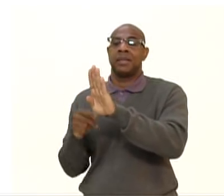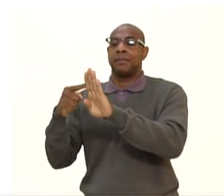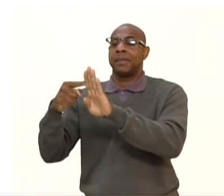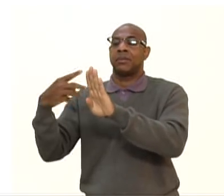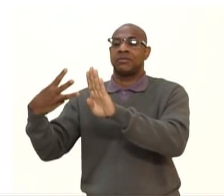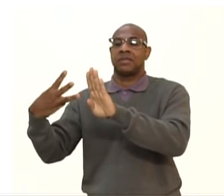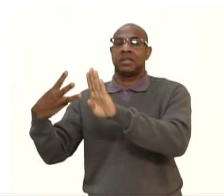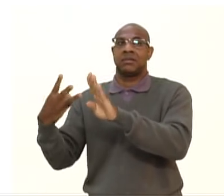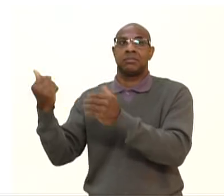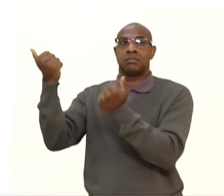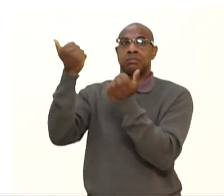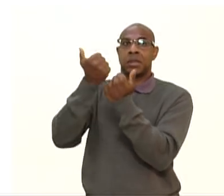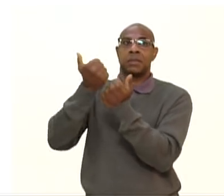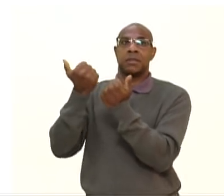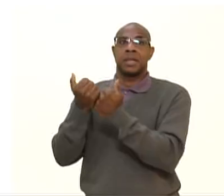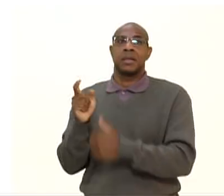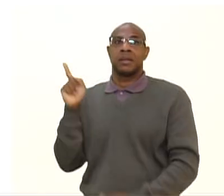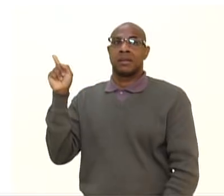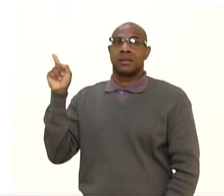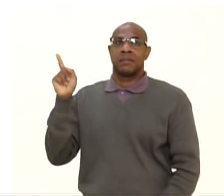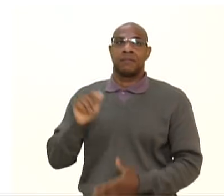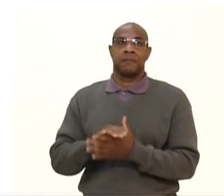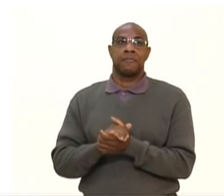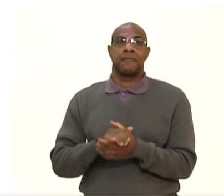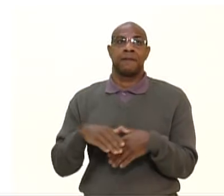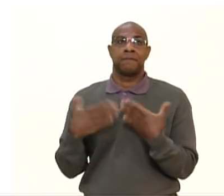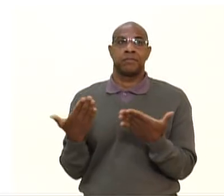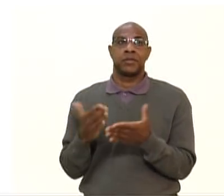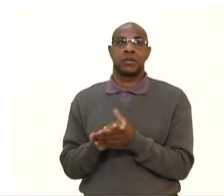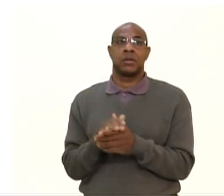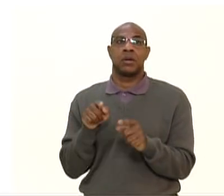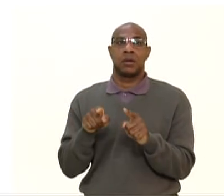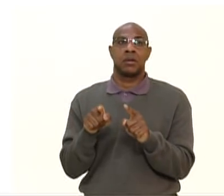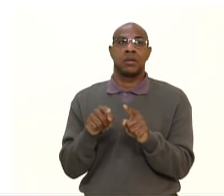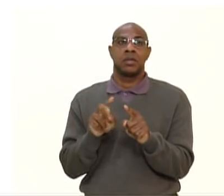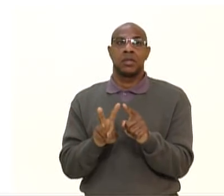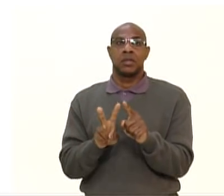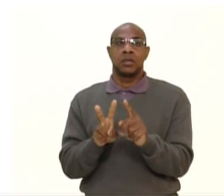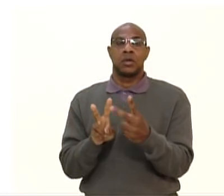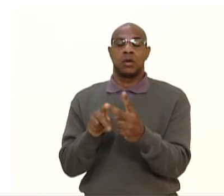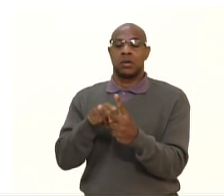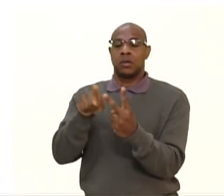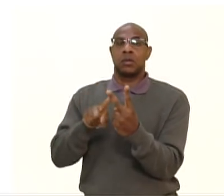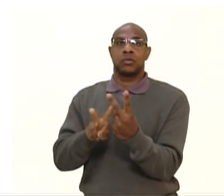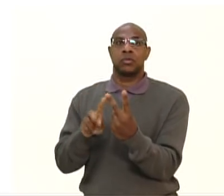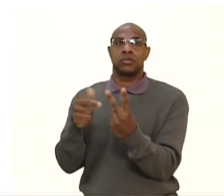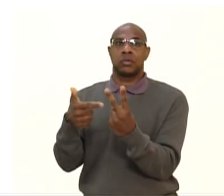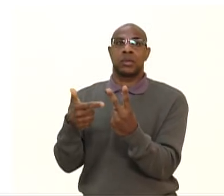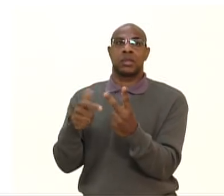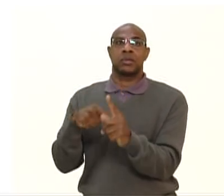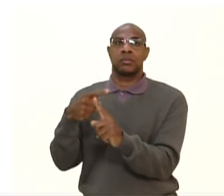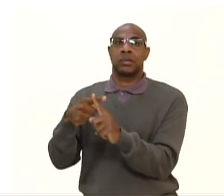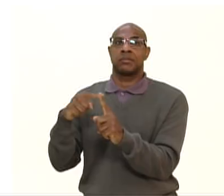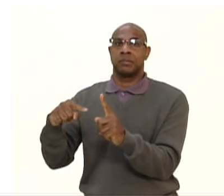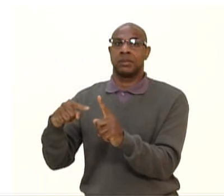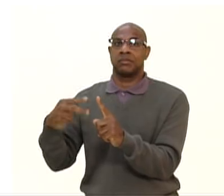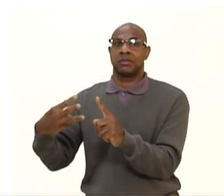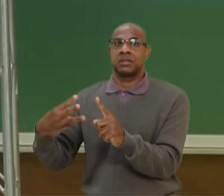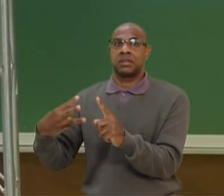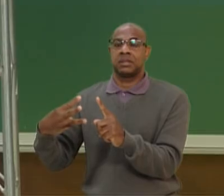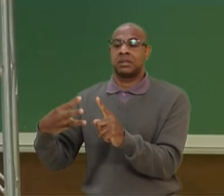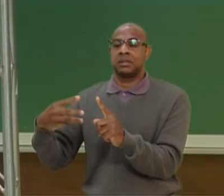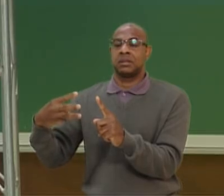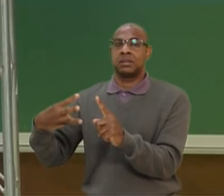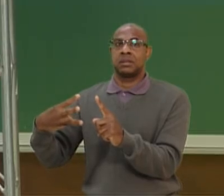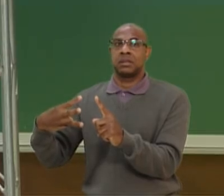agora, substituindo ali, o valor de A, 2 ao quadrado, o valor de B é menos 3. Sempre que a